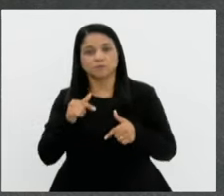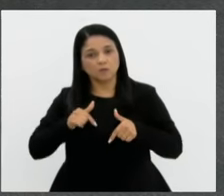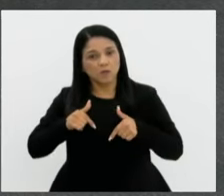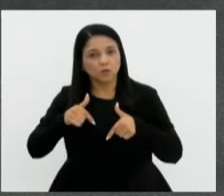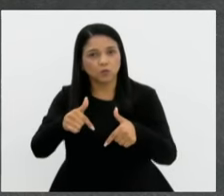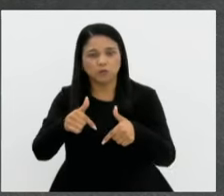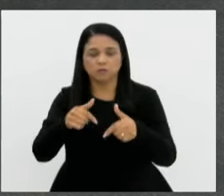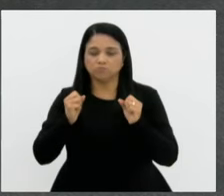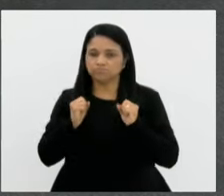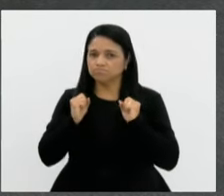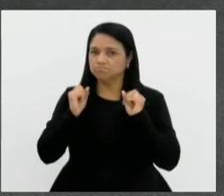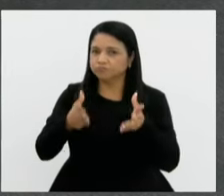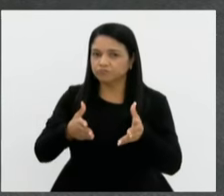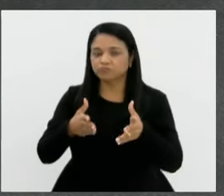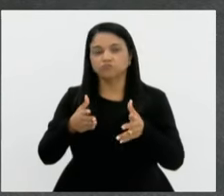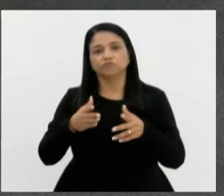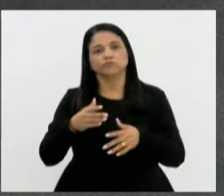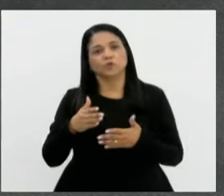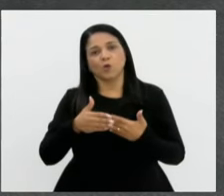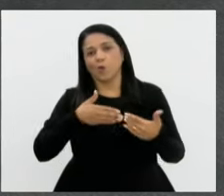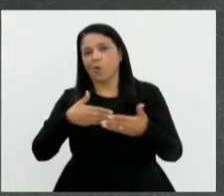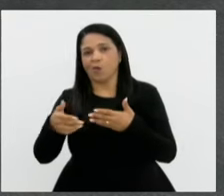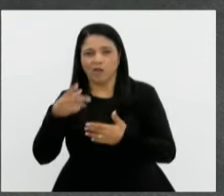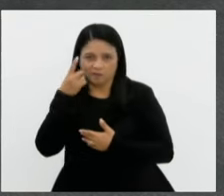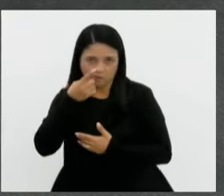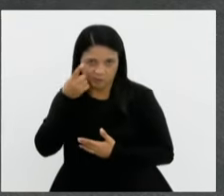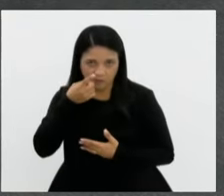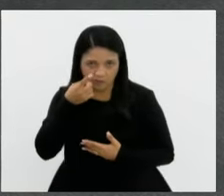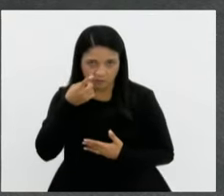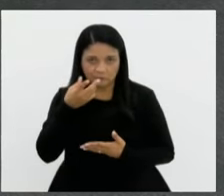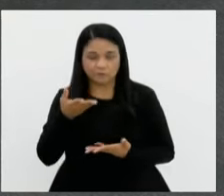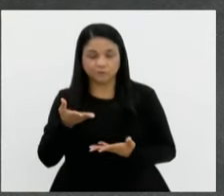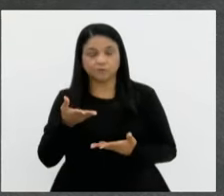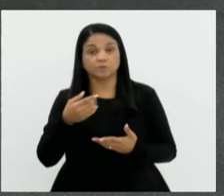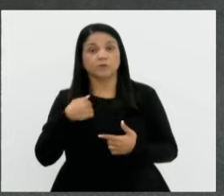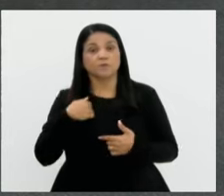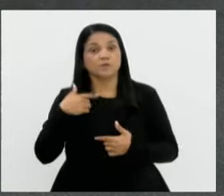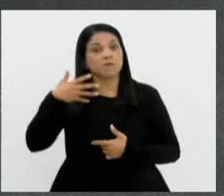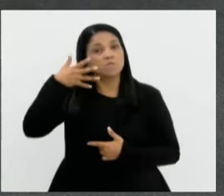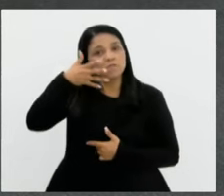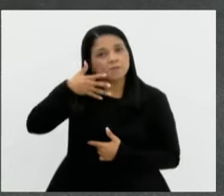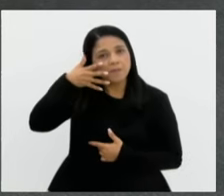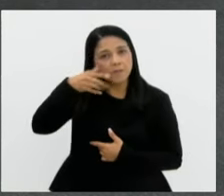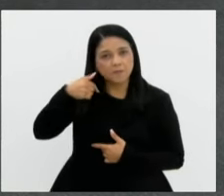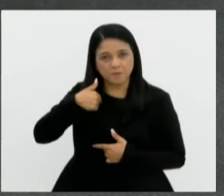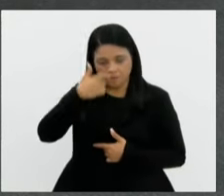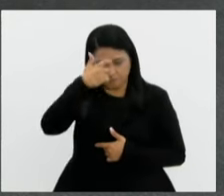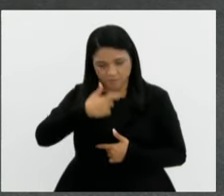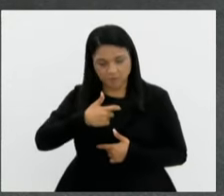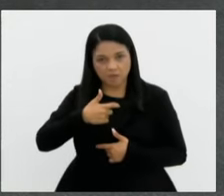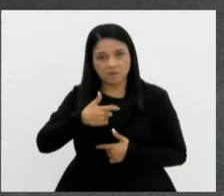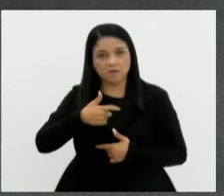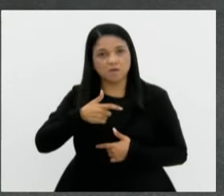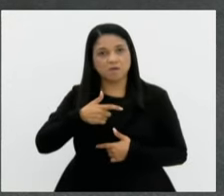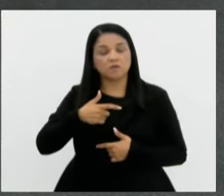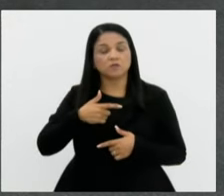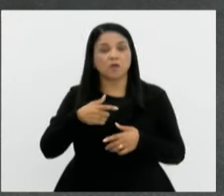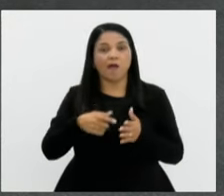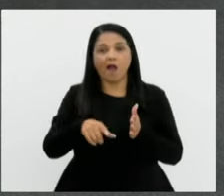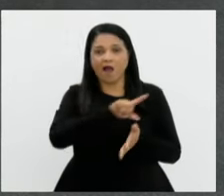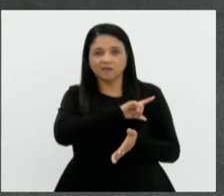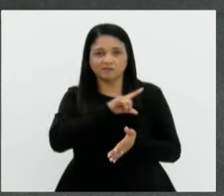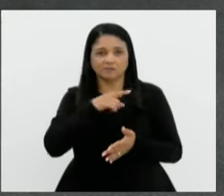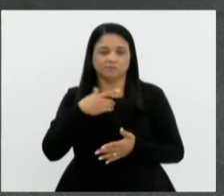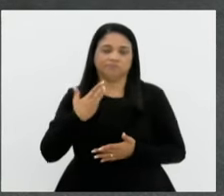qualquer agente público. Então, a minha fala, ela, diferente do que foi colocado por alguns colegas aqui, que divergiram do nosso